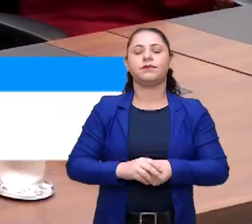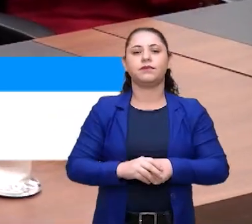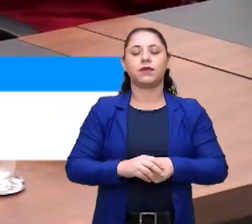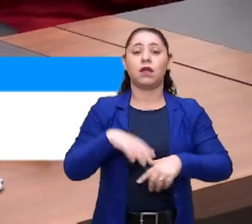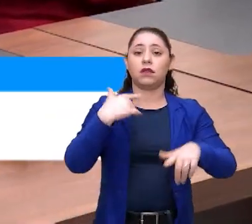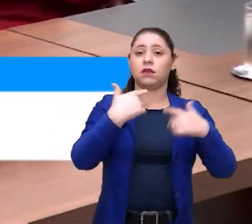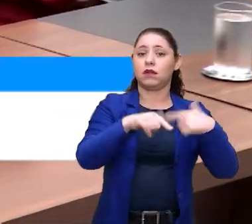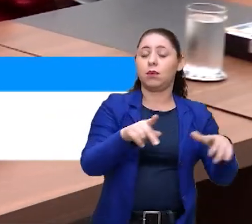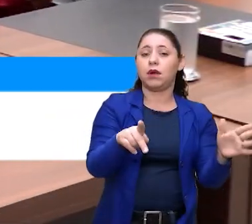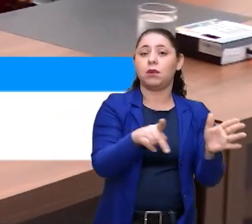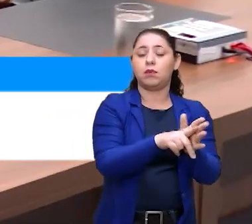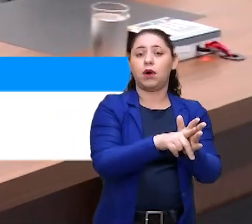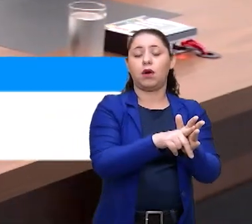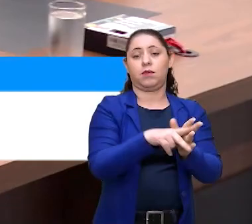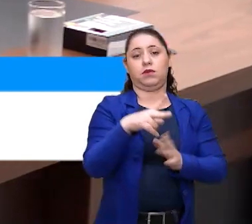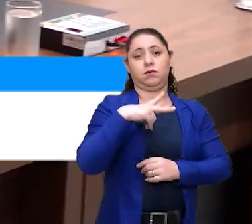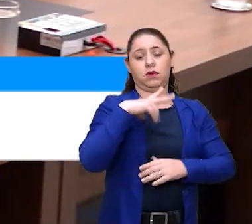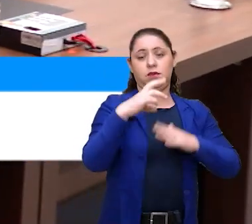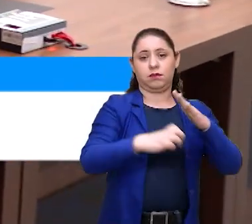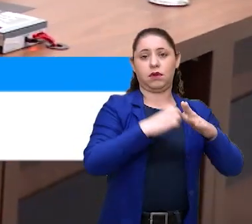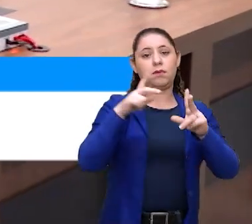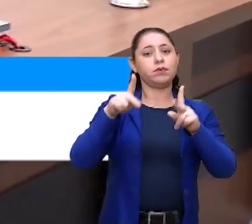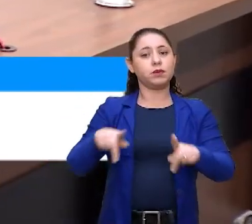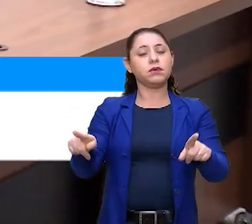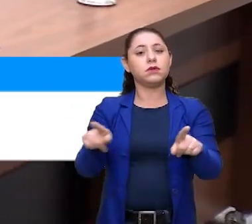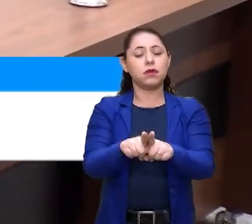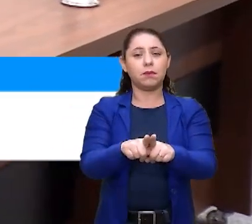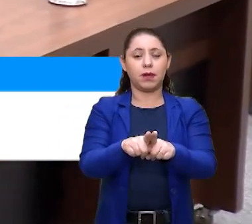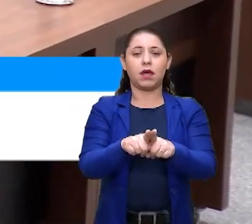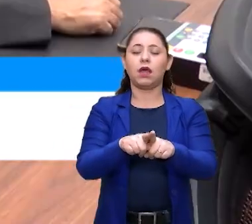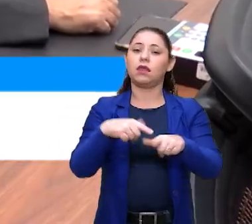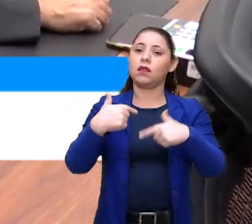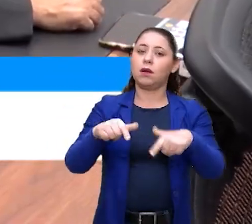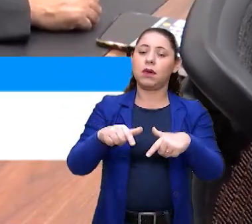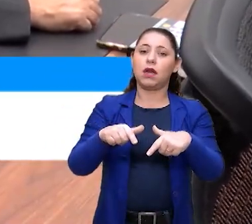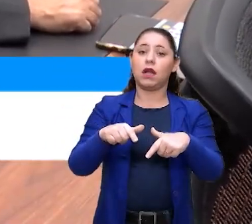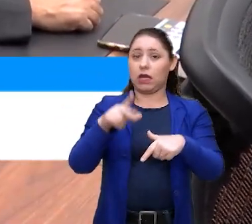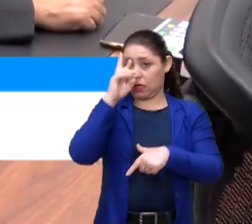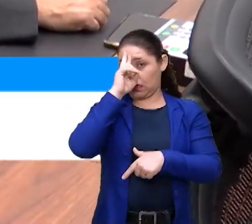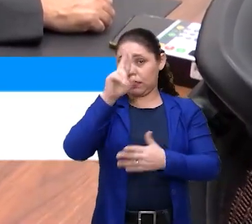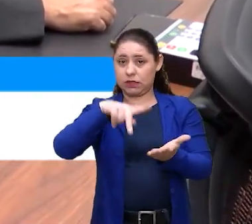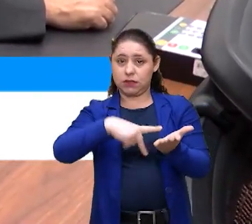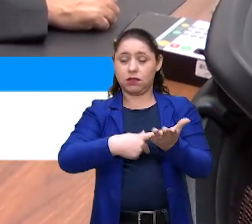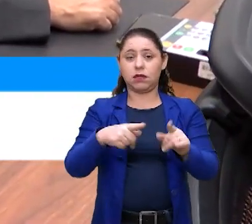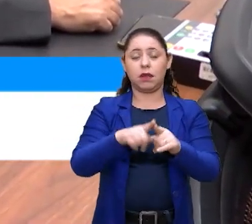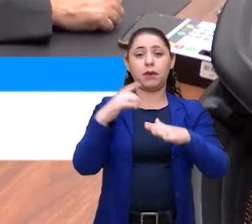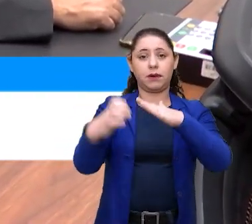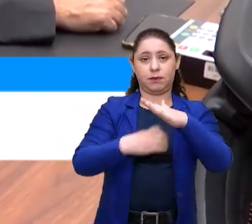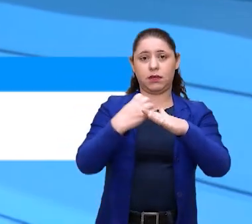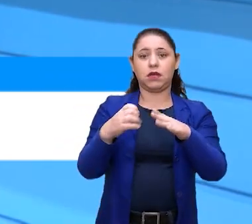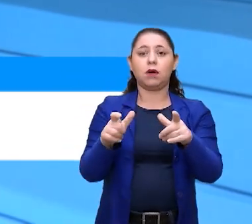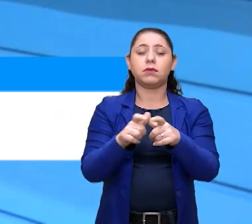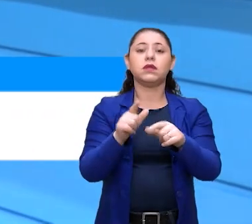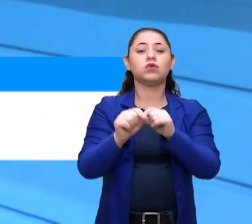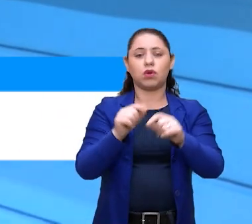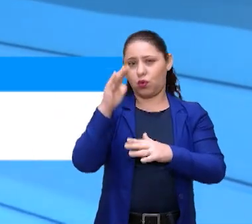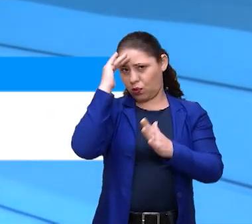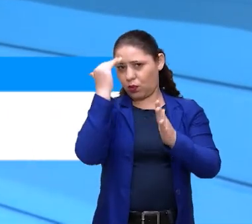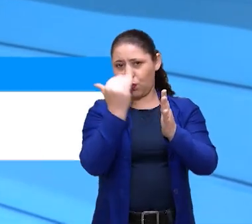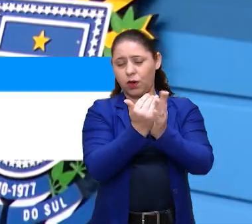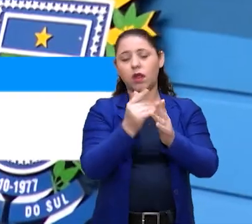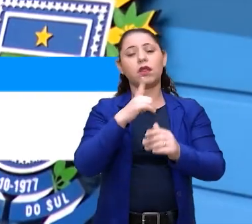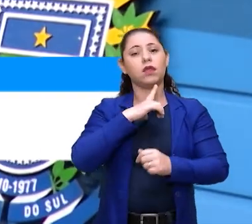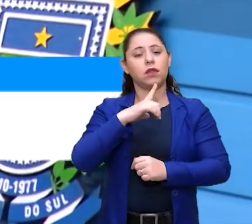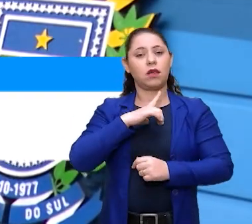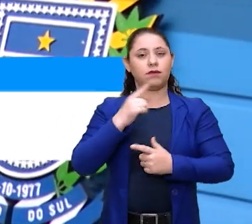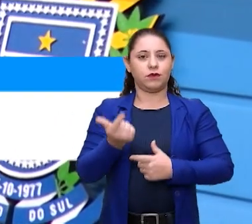atuação, como trabalhadores da iniciativa privada e pública, autônomos, líderes sindicais, além de empreendedores, foram